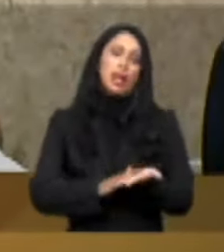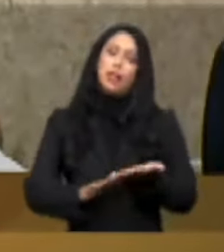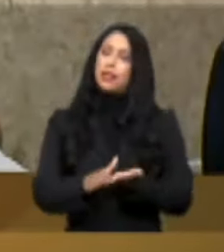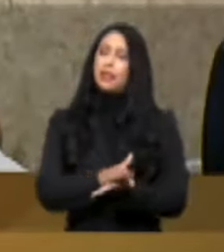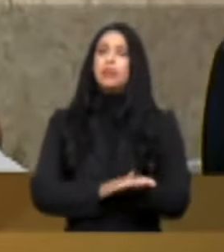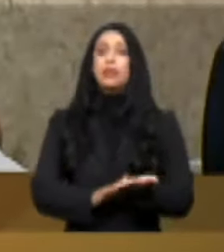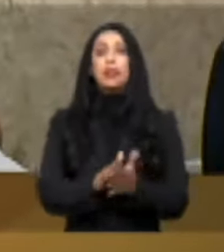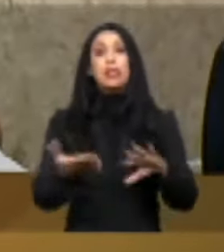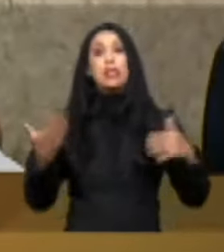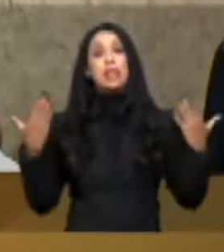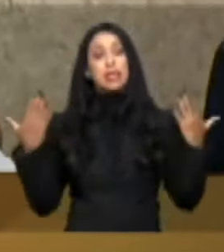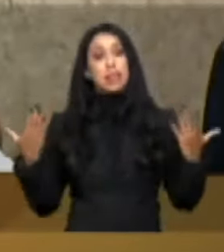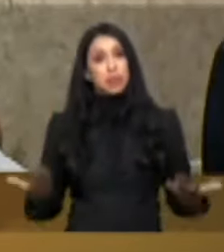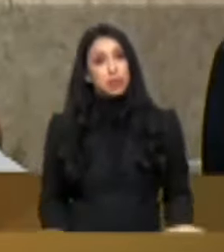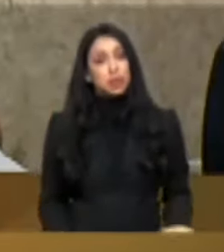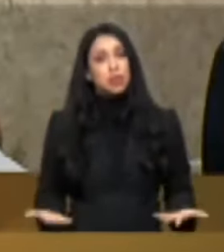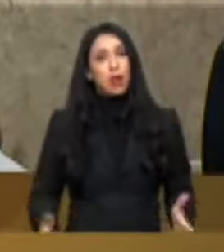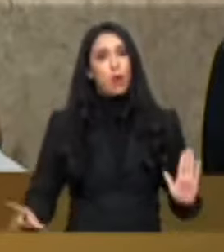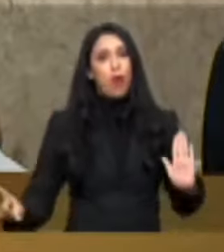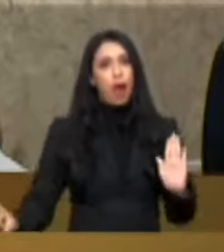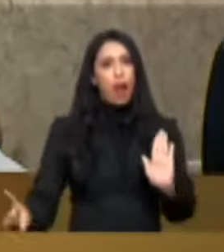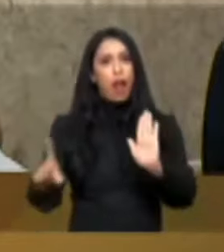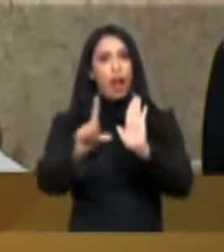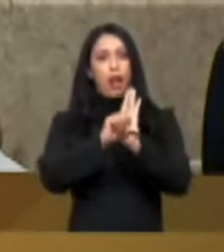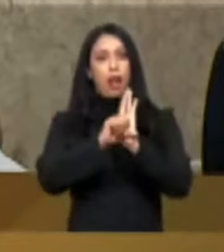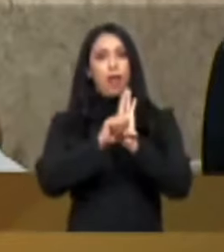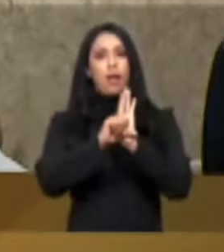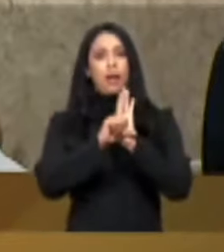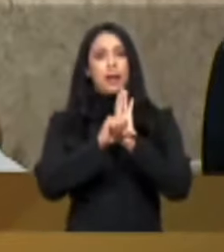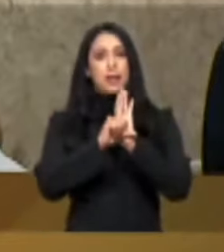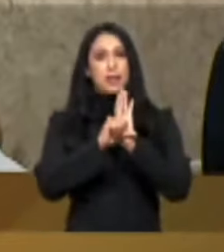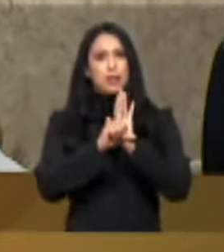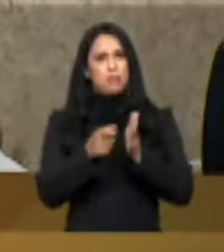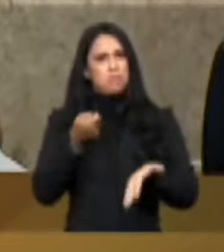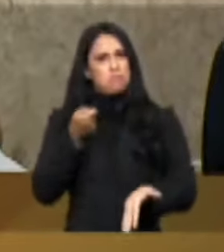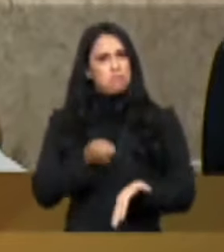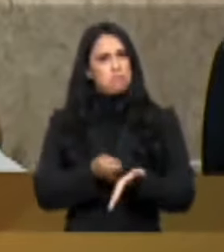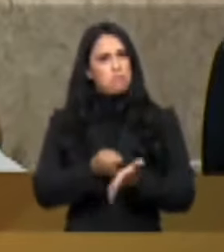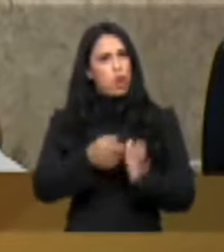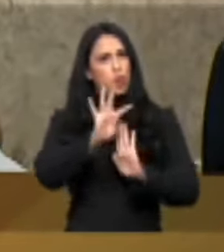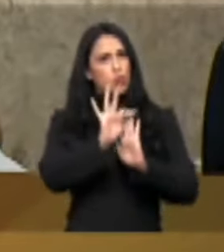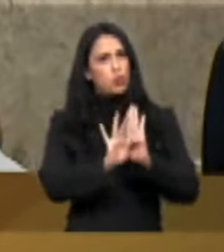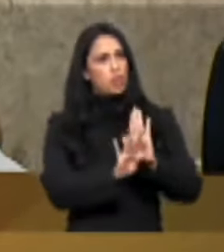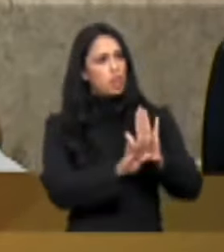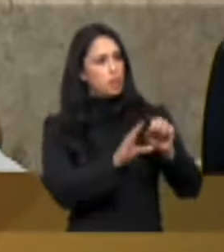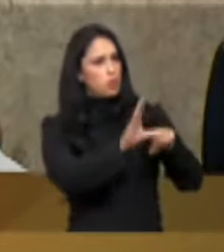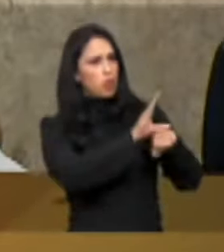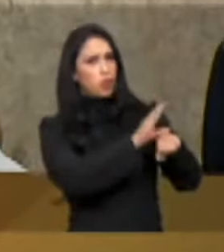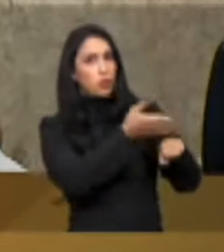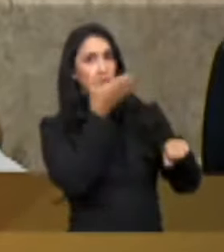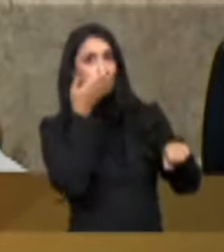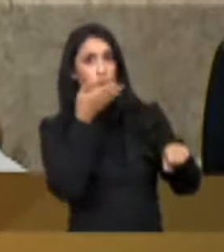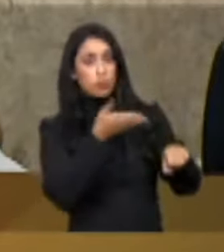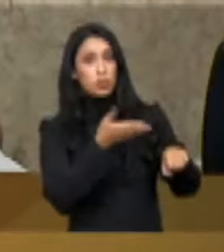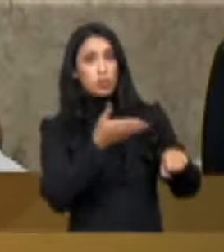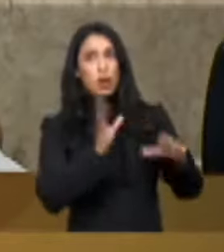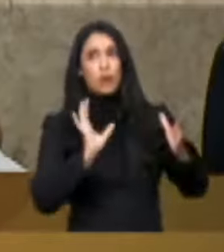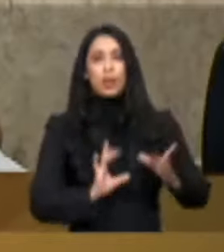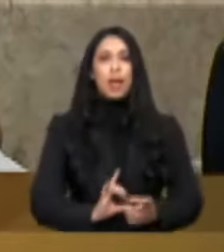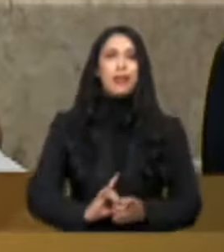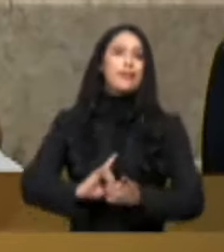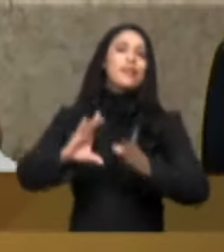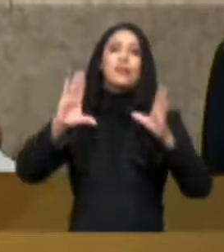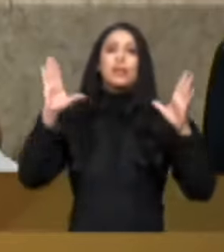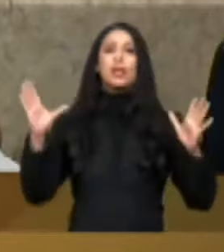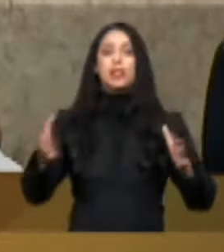Nesse cenário, o império da lei, a rigidez do texto constitucional brasileiro e a